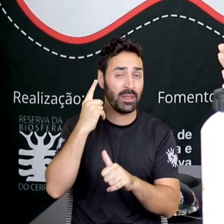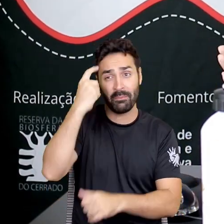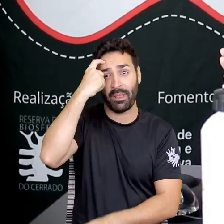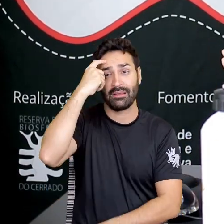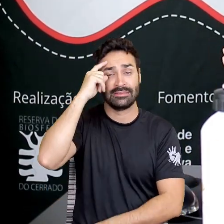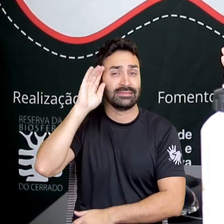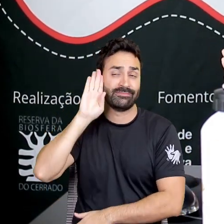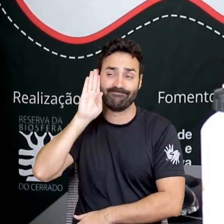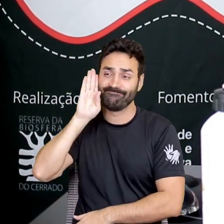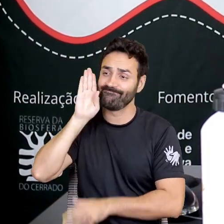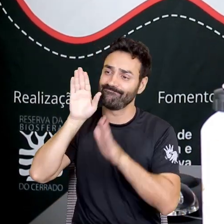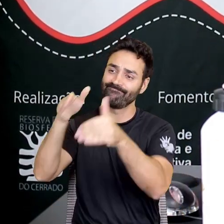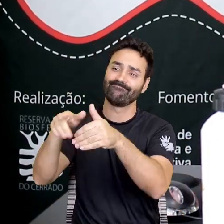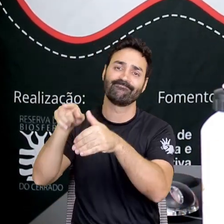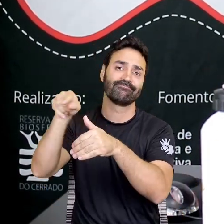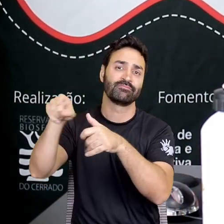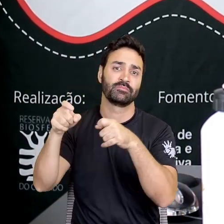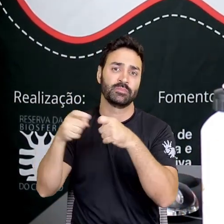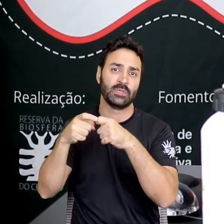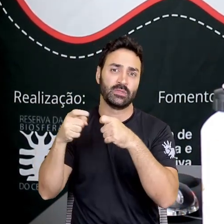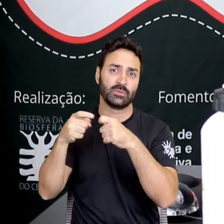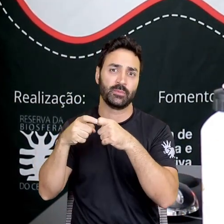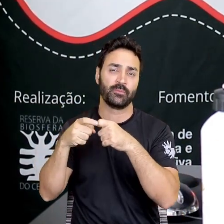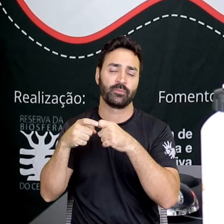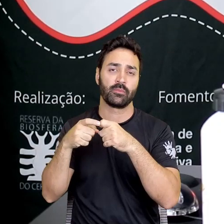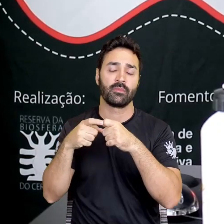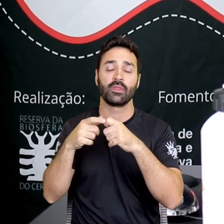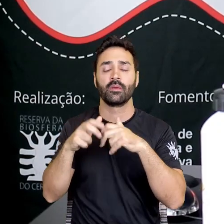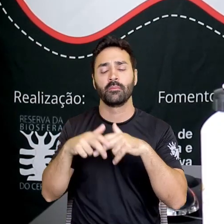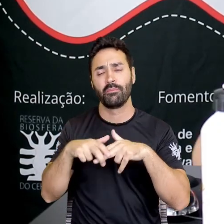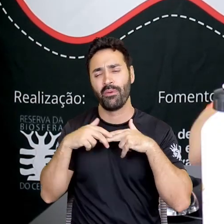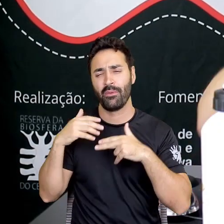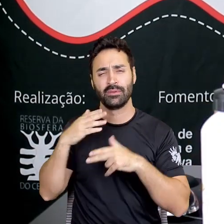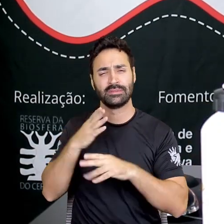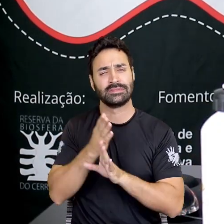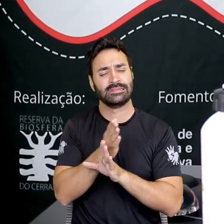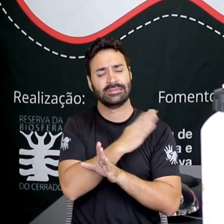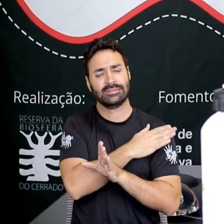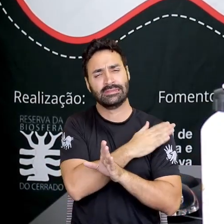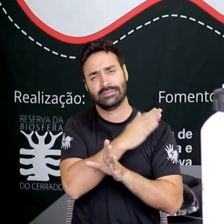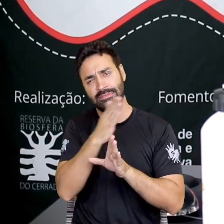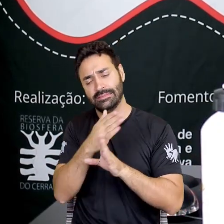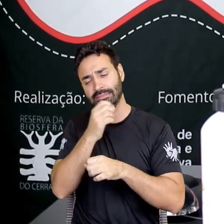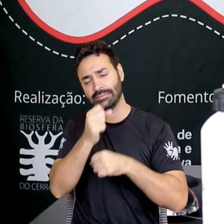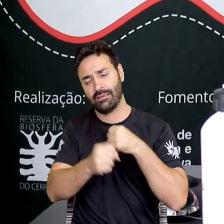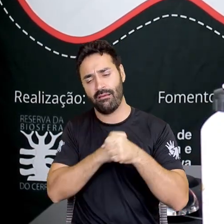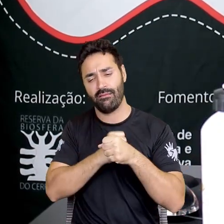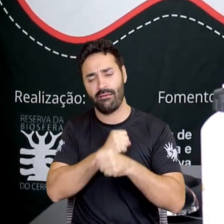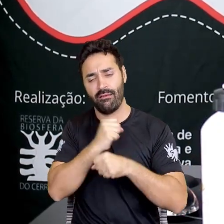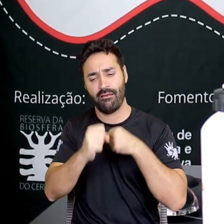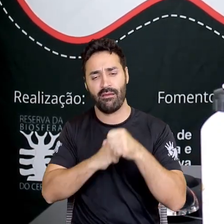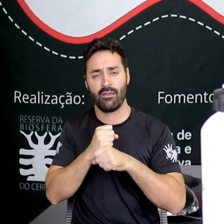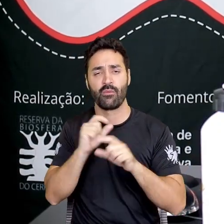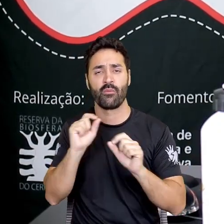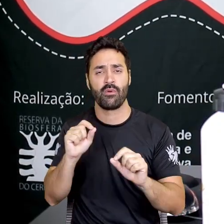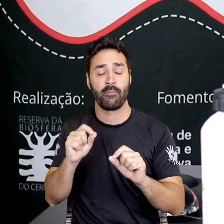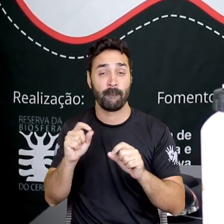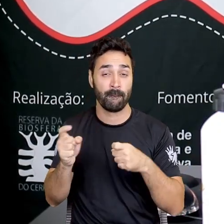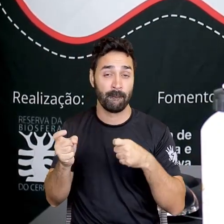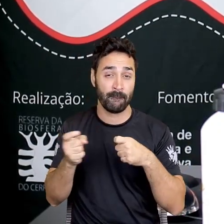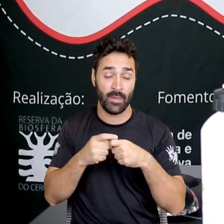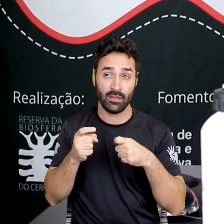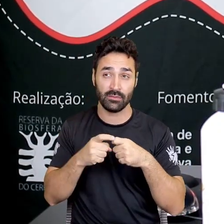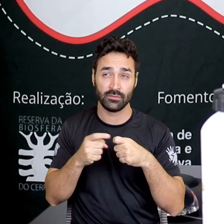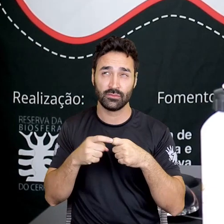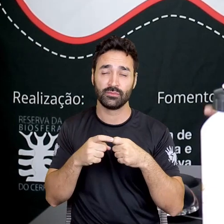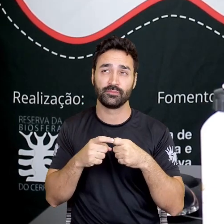é o médico. E durante muitos anos mesmo, os médicos,